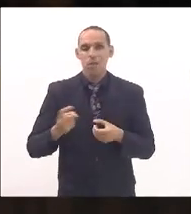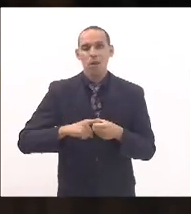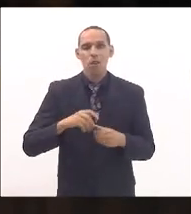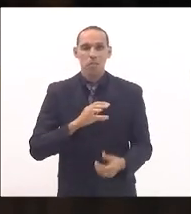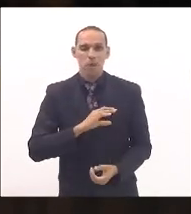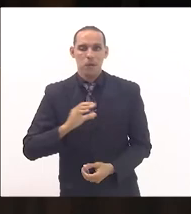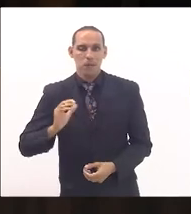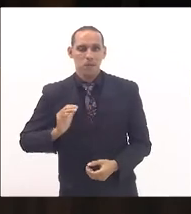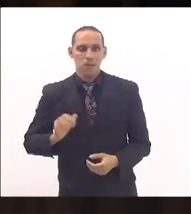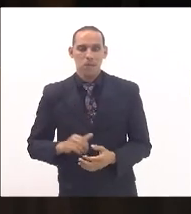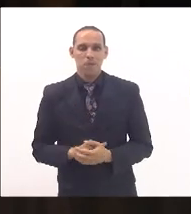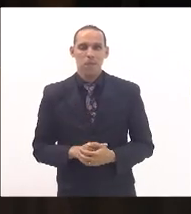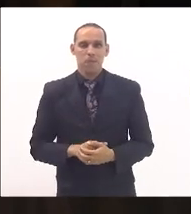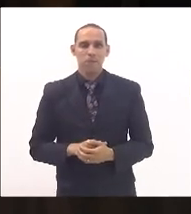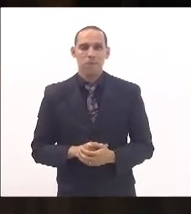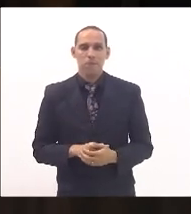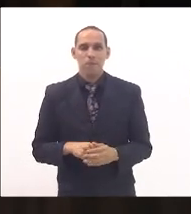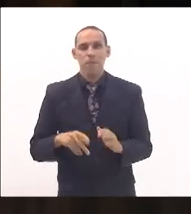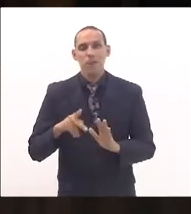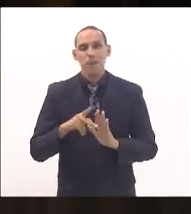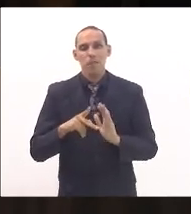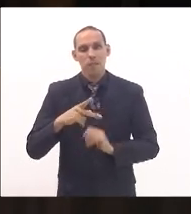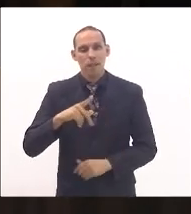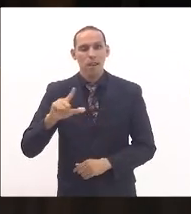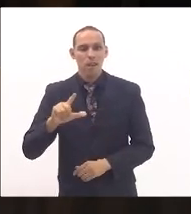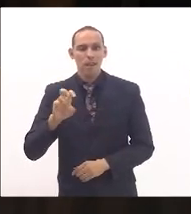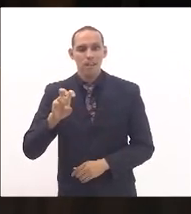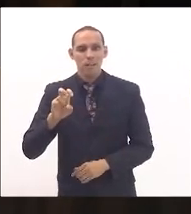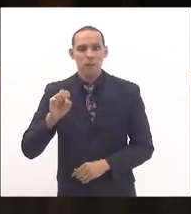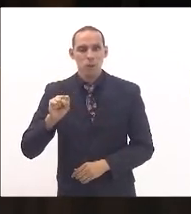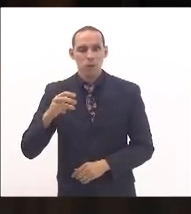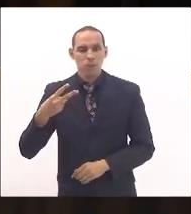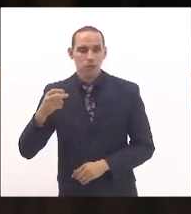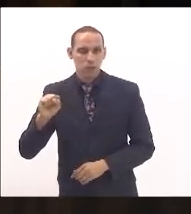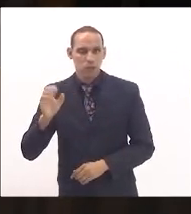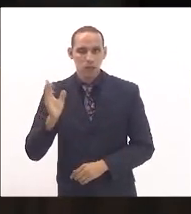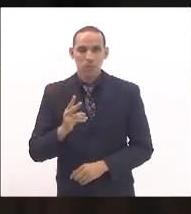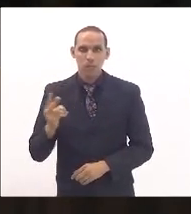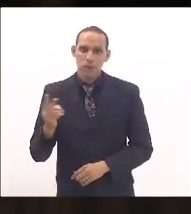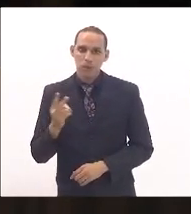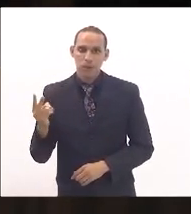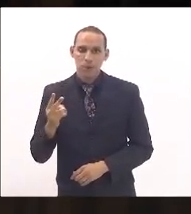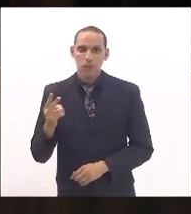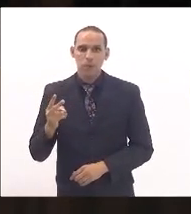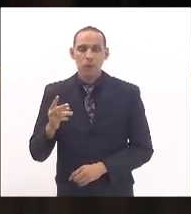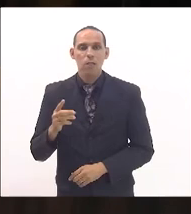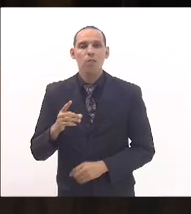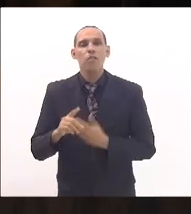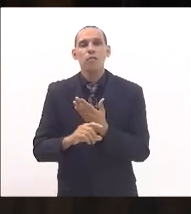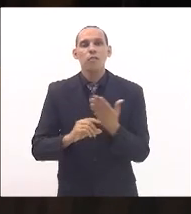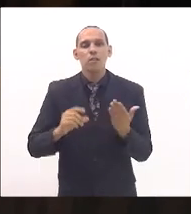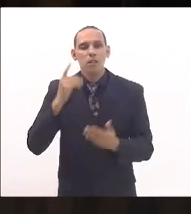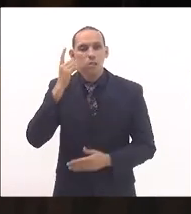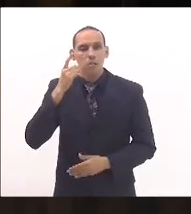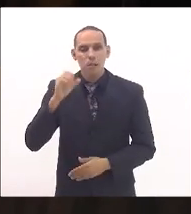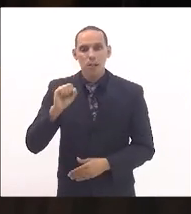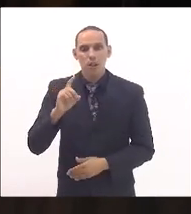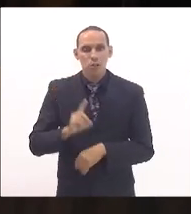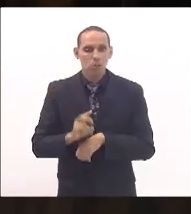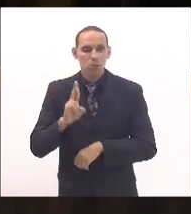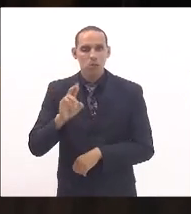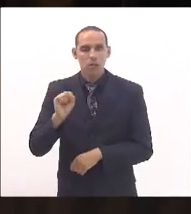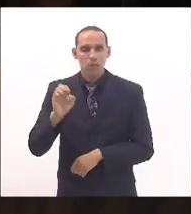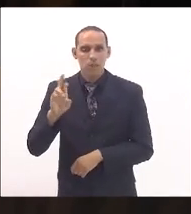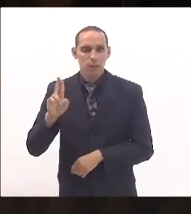comissões. Projeto de lei número 5828, de 22, de autoria do deputado doutor Serginho, que dispõe sobre a criação do